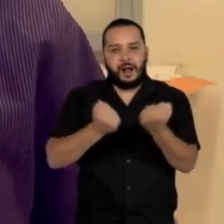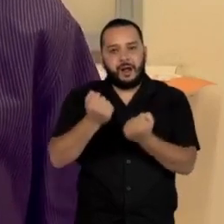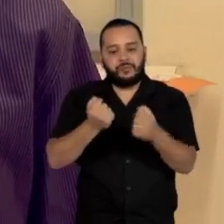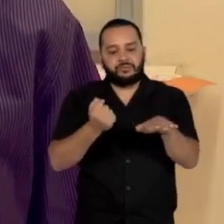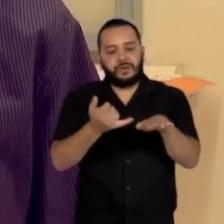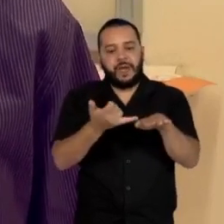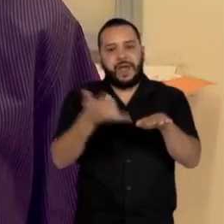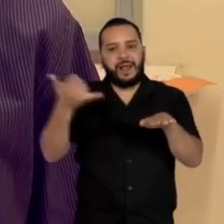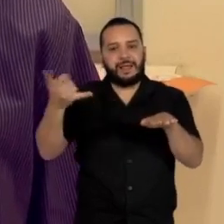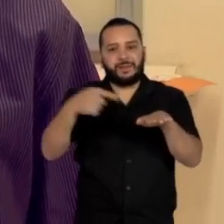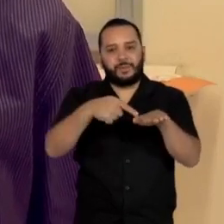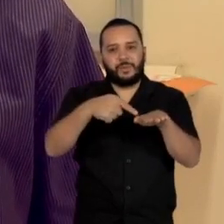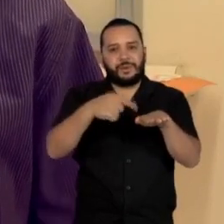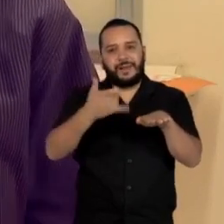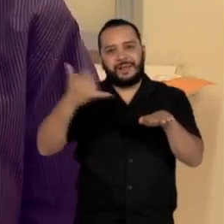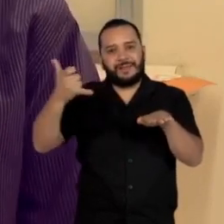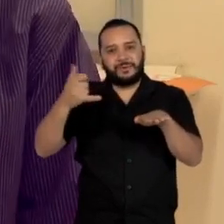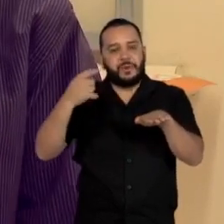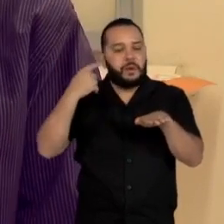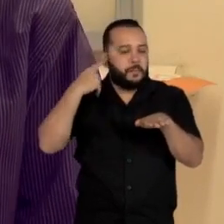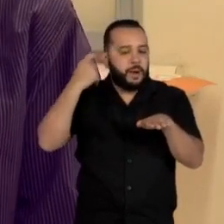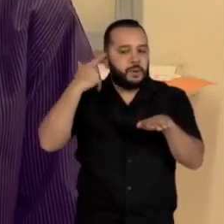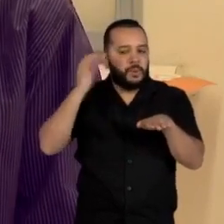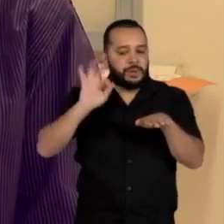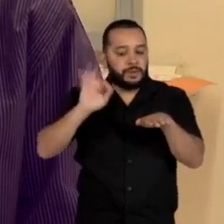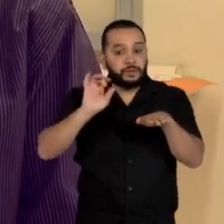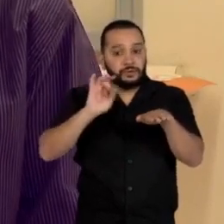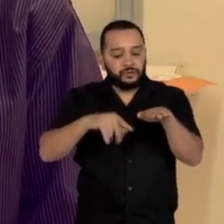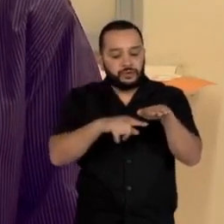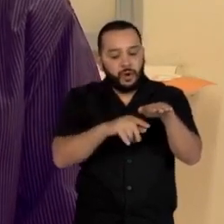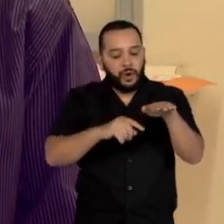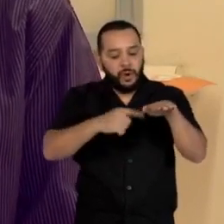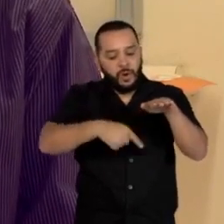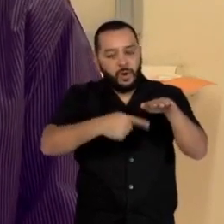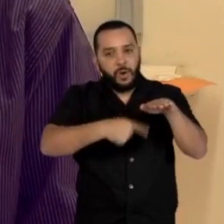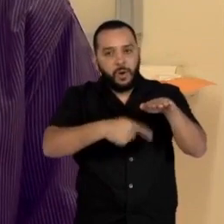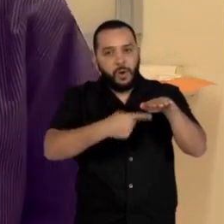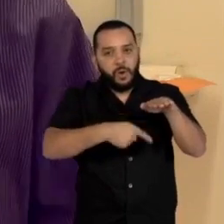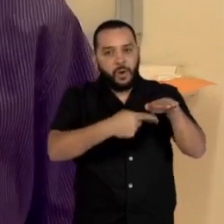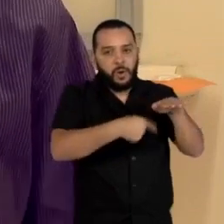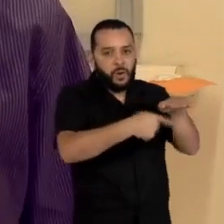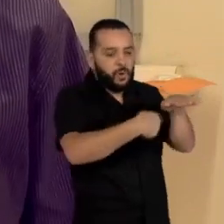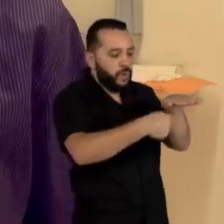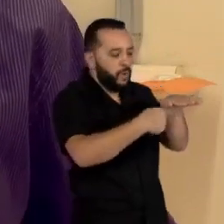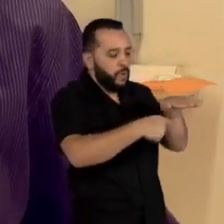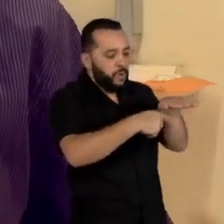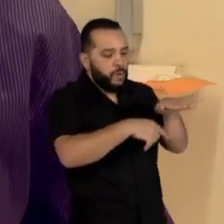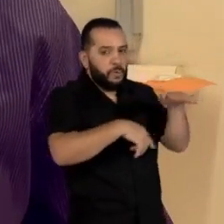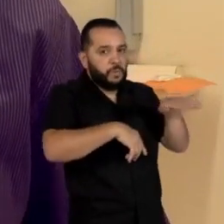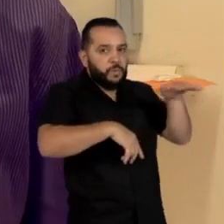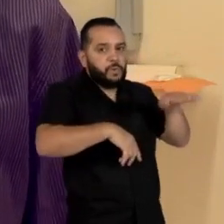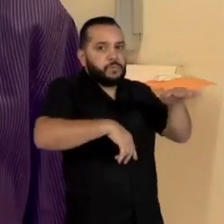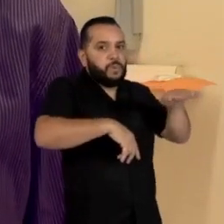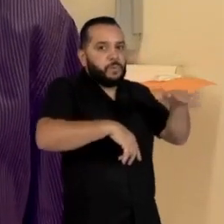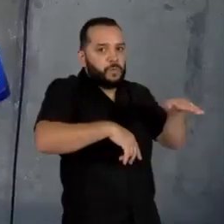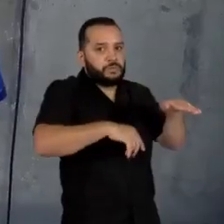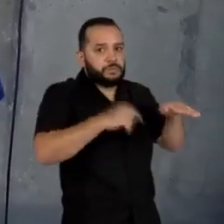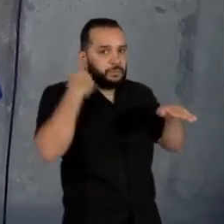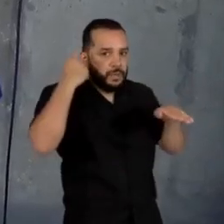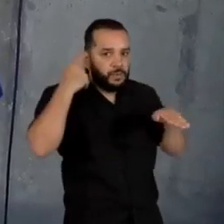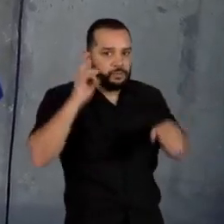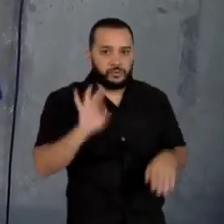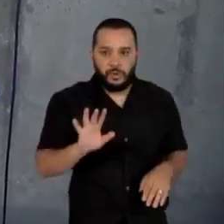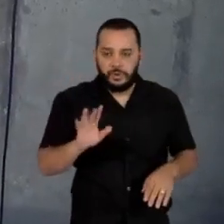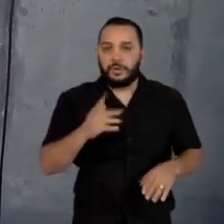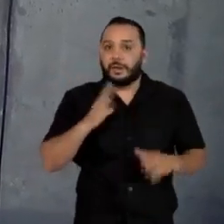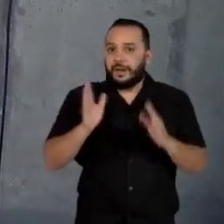praticamente nível zero de ruído, só o atrito do pneu com pavimento que você vai ouvir. Então existem soluções. Dentro